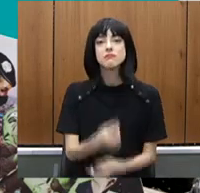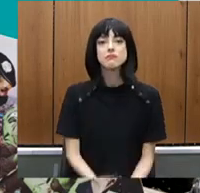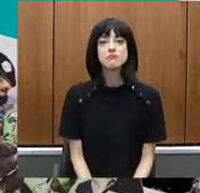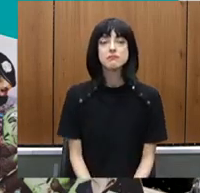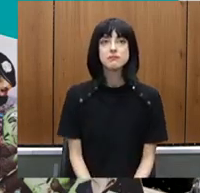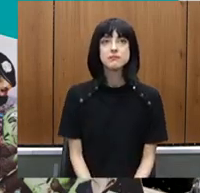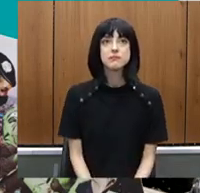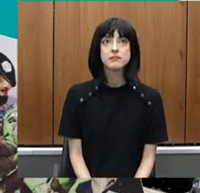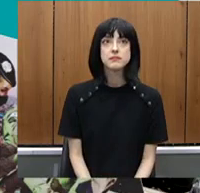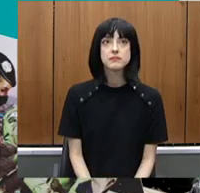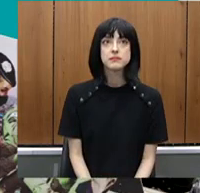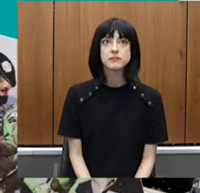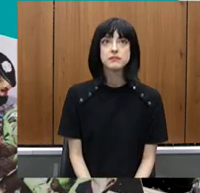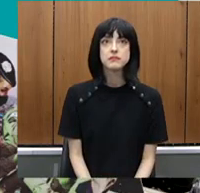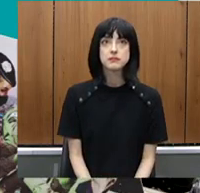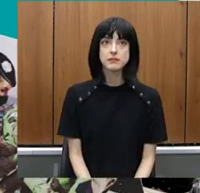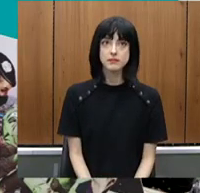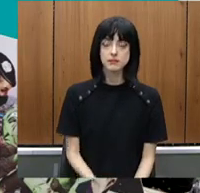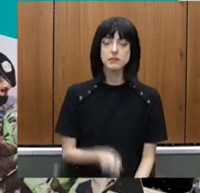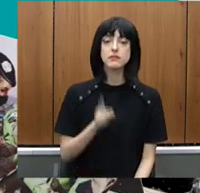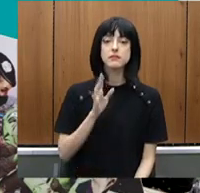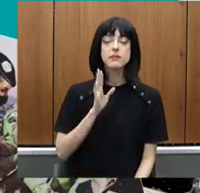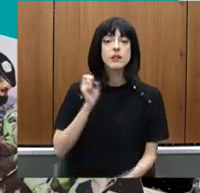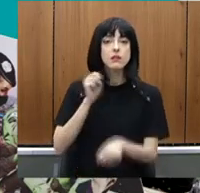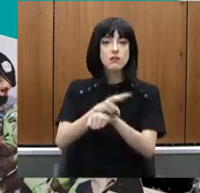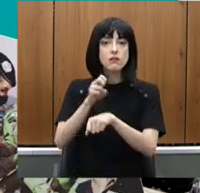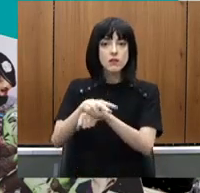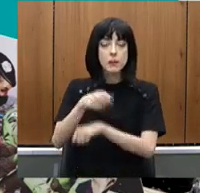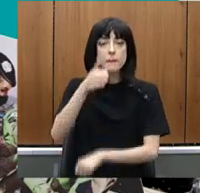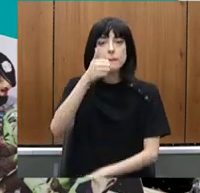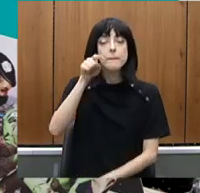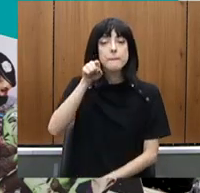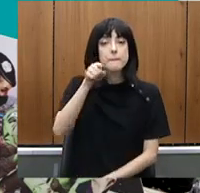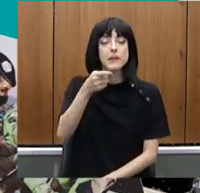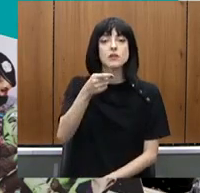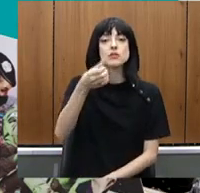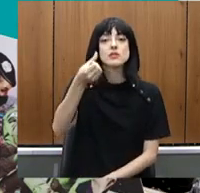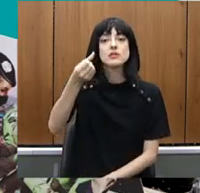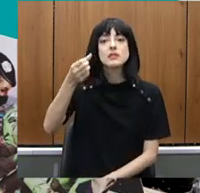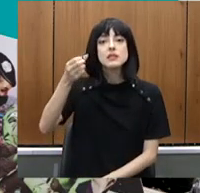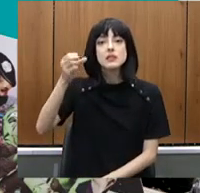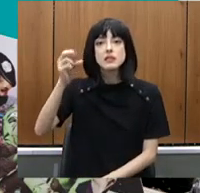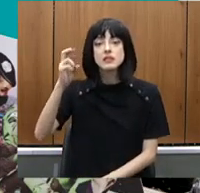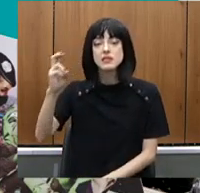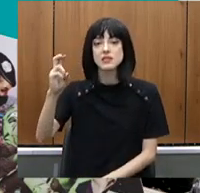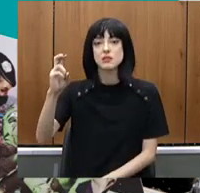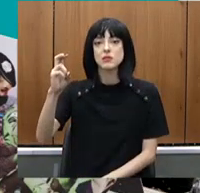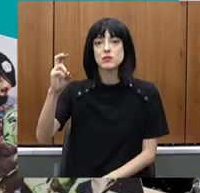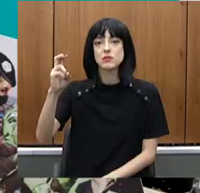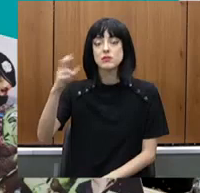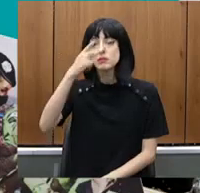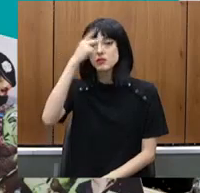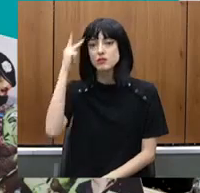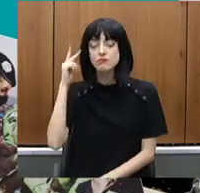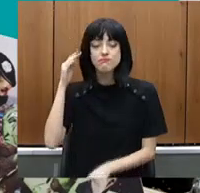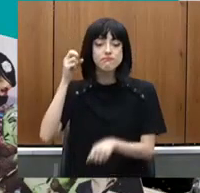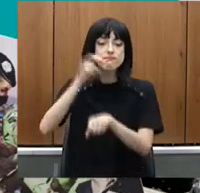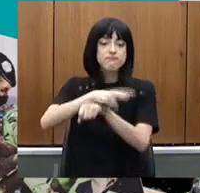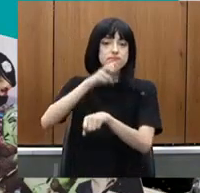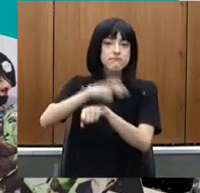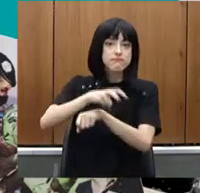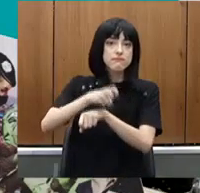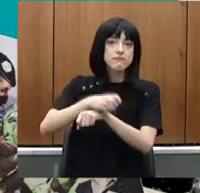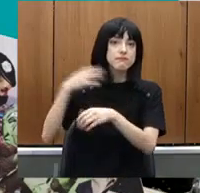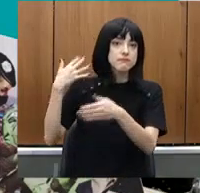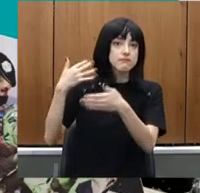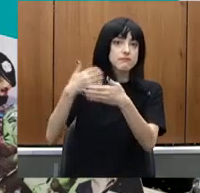1975 militares e no último novembro agora final de Novembro nós tivemos a formatura